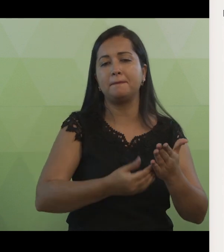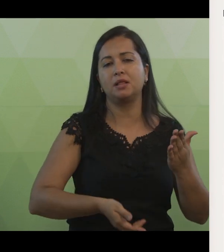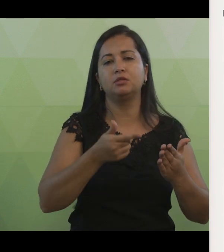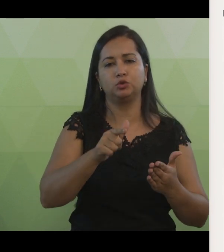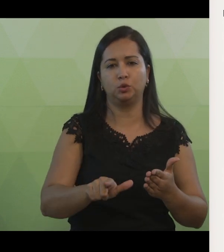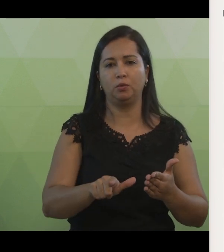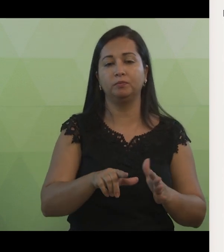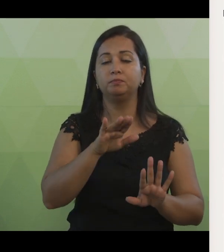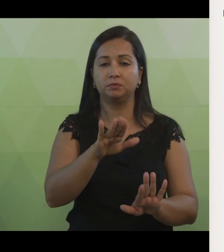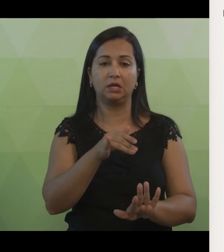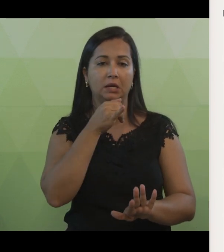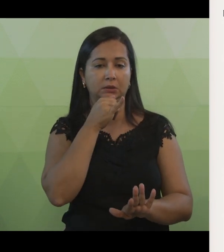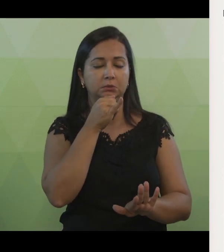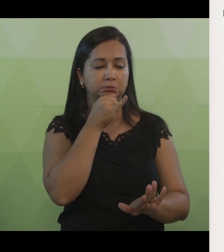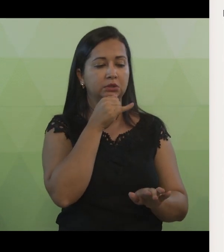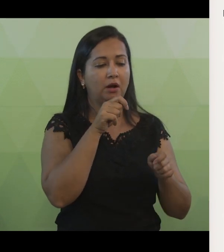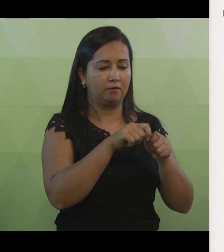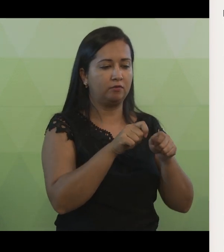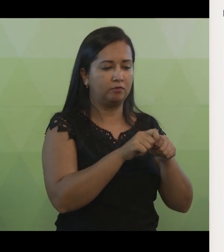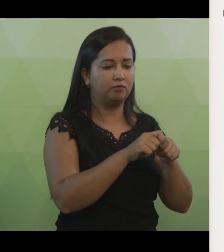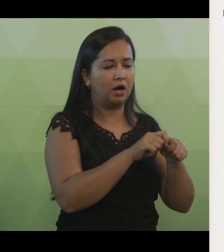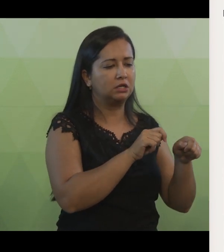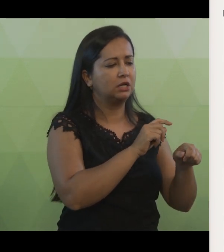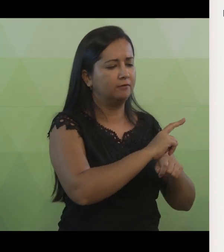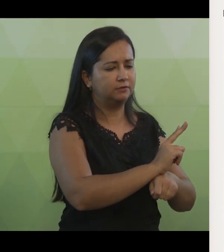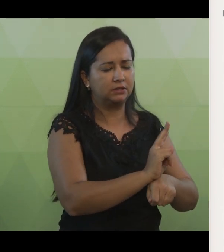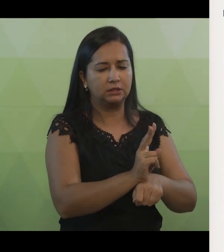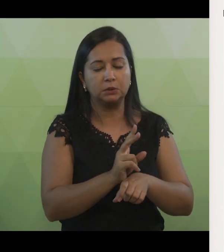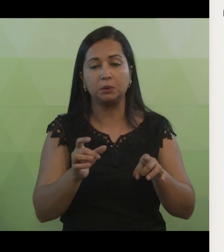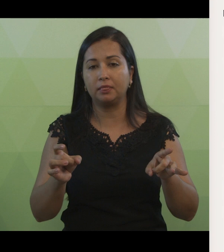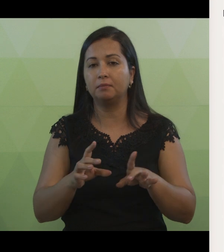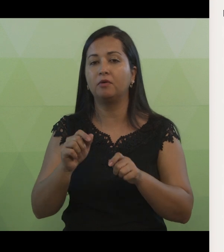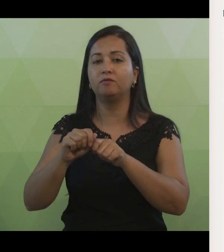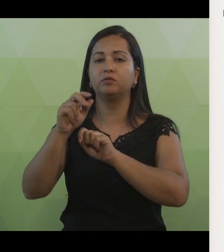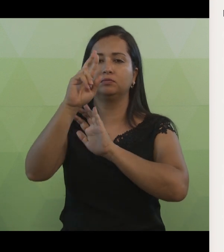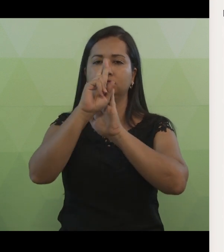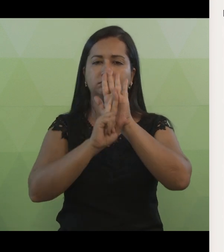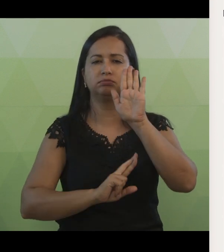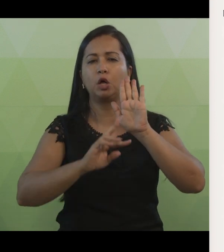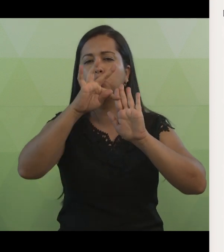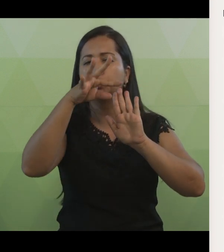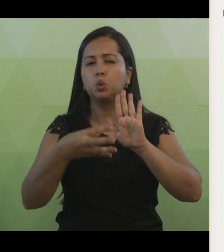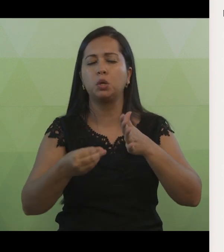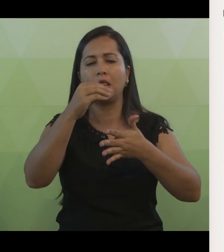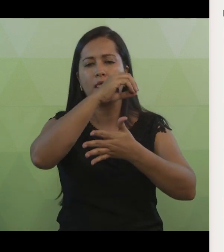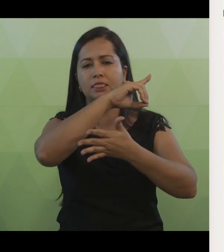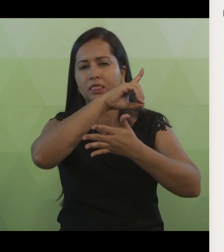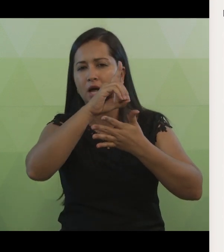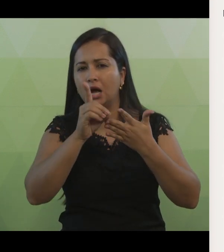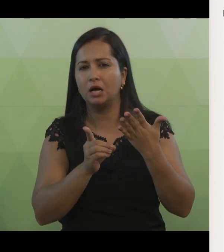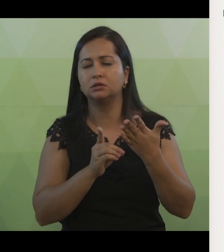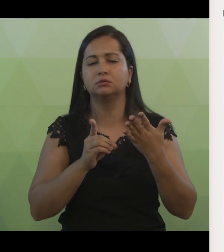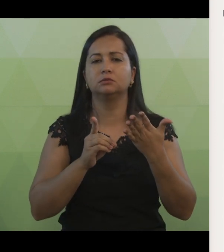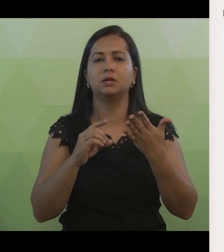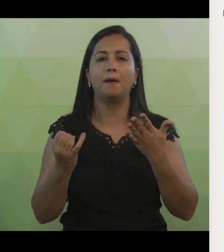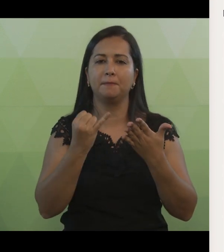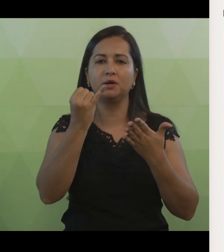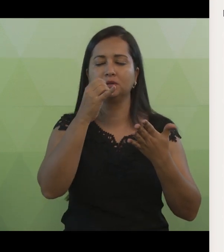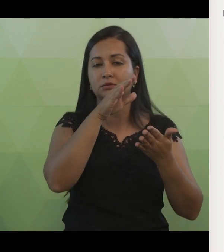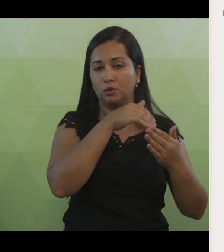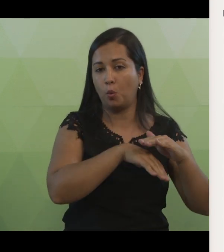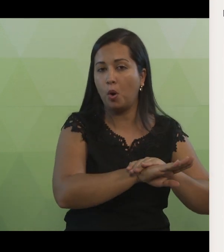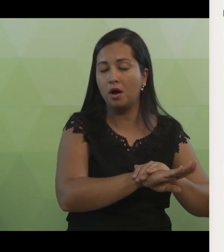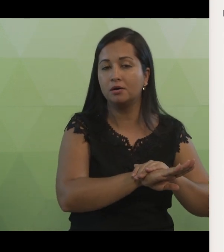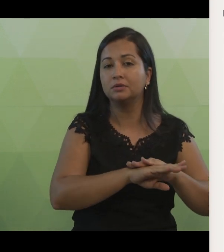ao término é emitido um relatório. Esse relatório contém todos os dados corretos, poderá auxiliar em uma nova